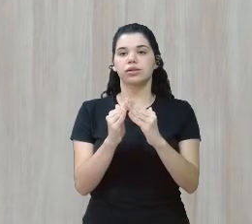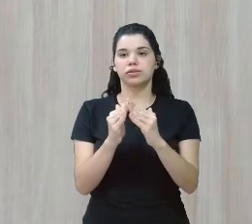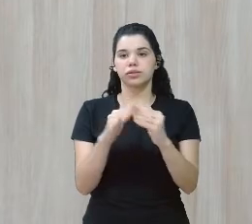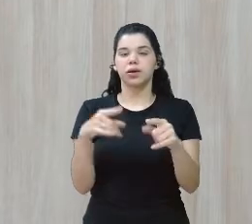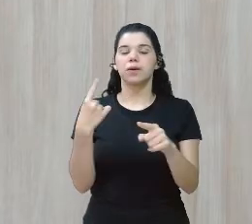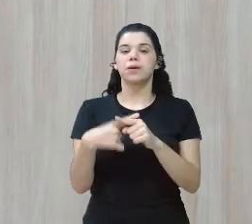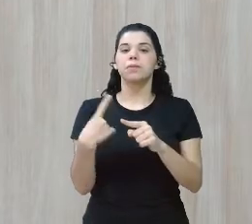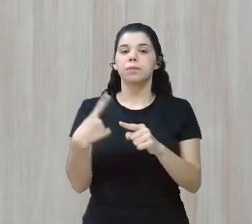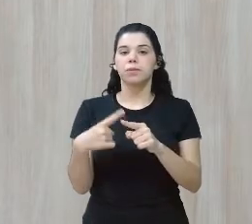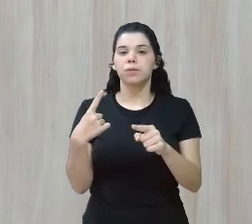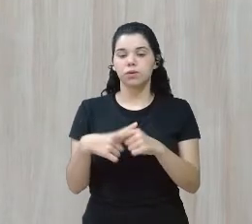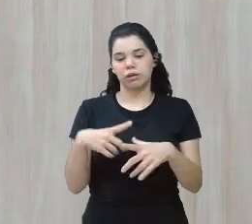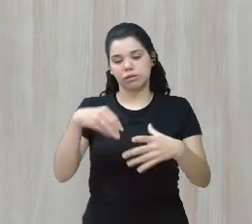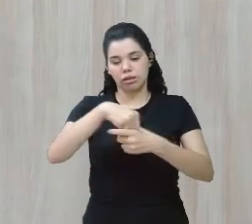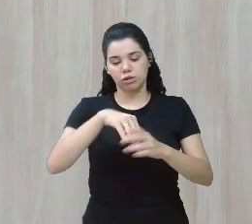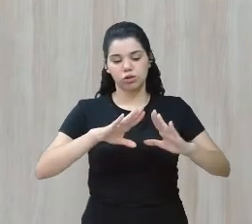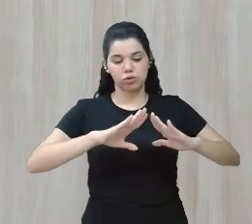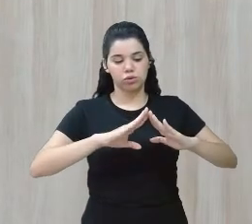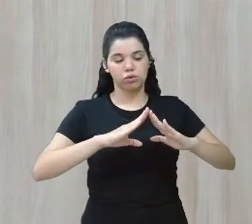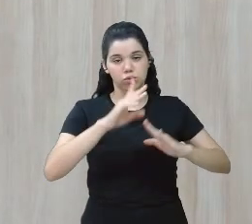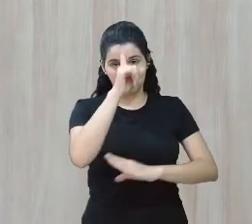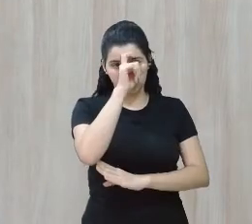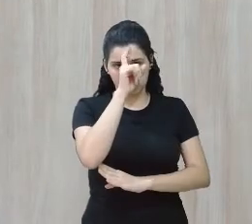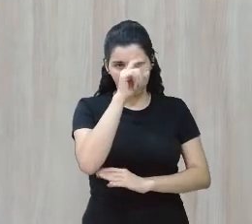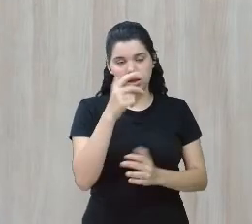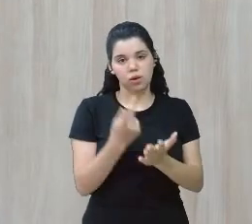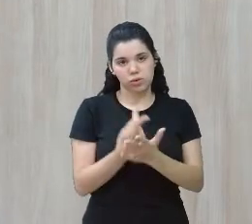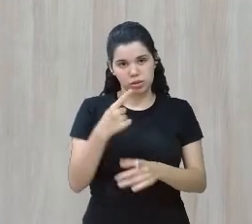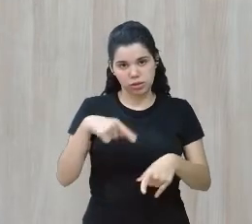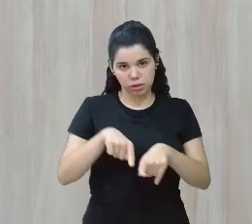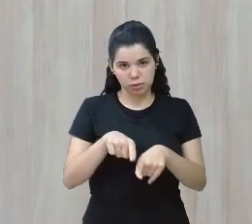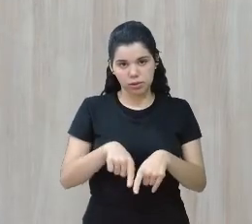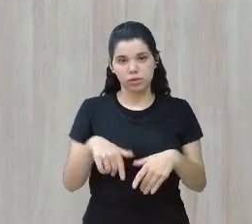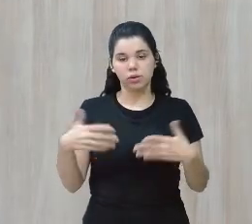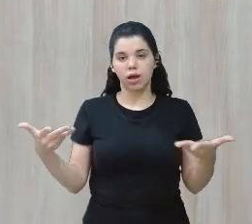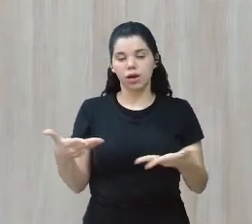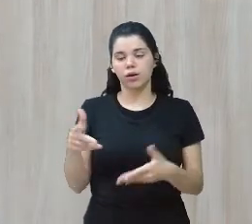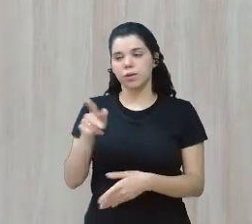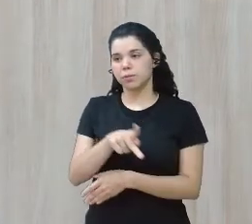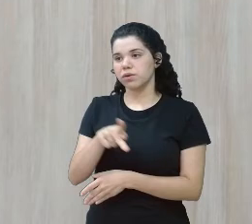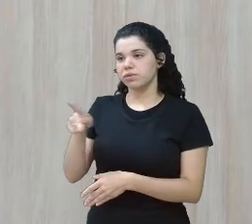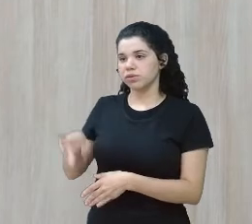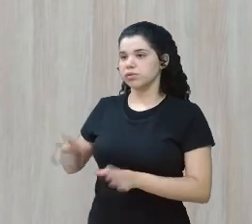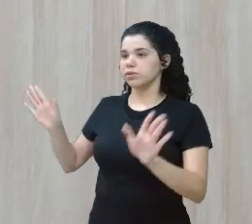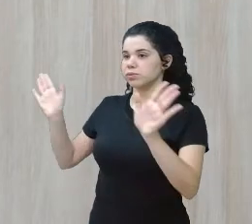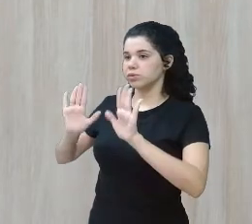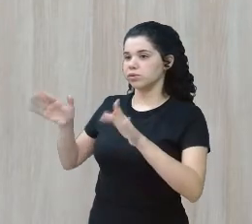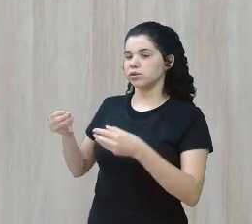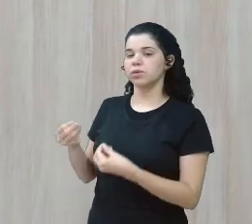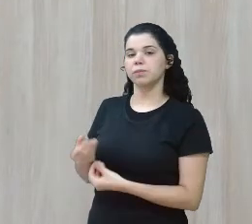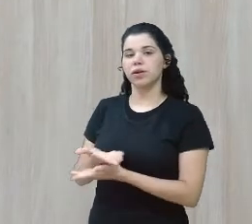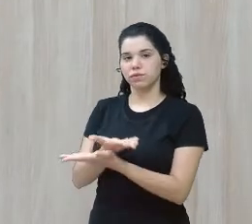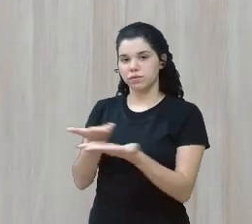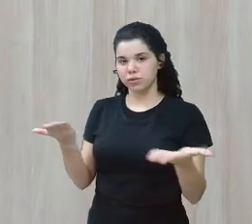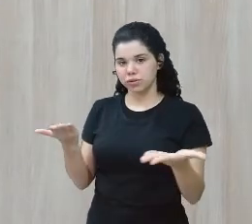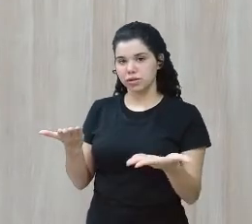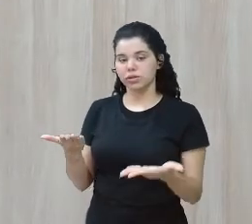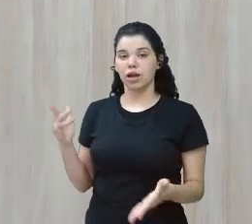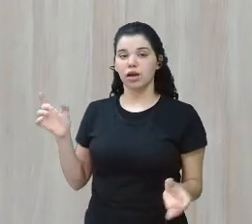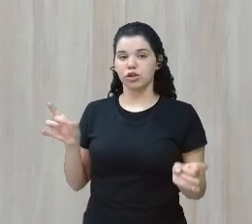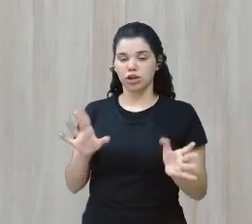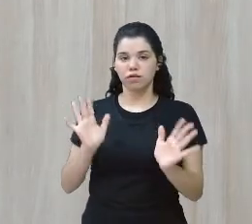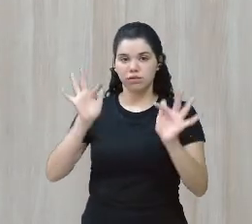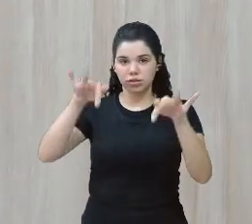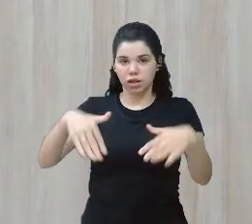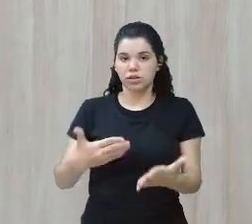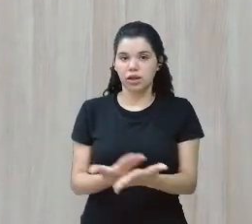Porque eles também nos hospitais acontece essa higienização. Então, aqui vou passar para a professora Isabel se despedir, dar um tchauzinho. Estamos